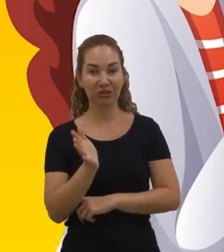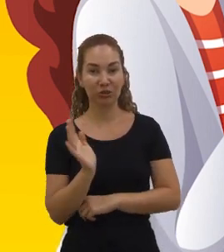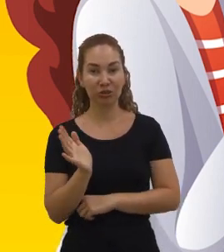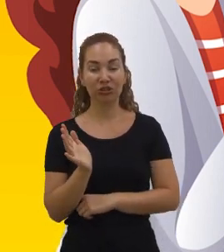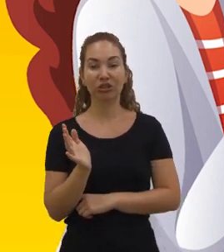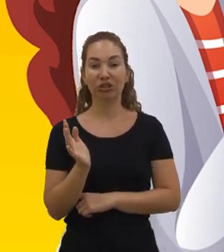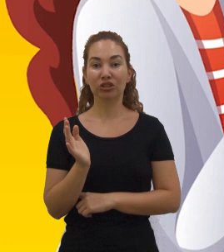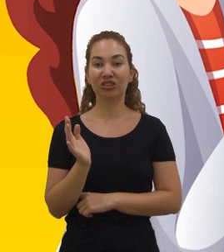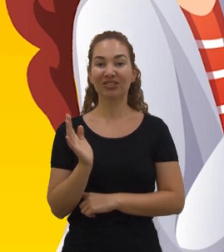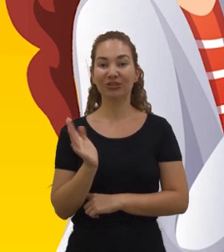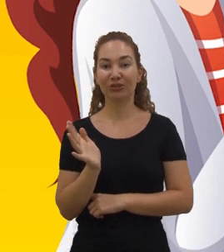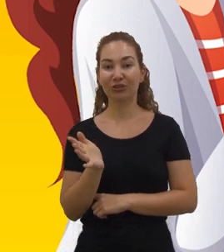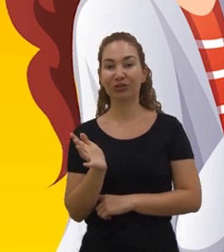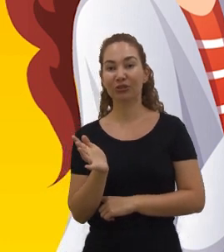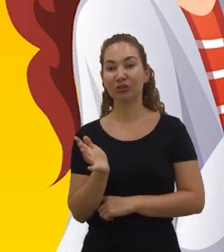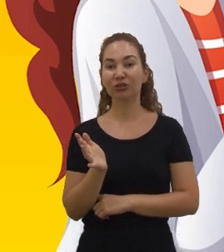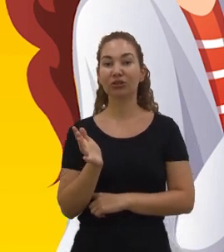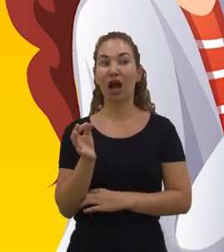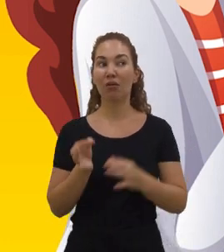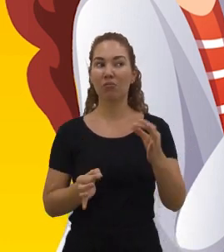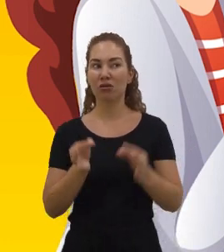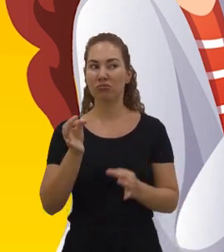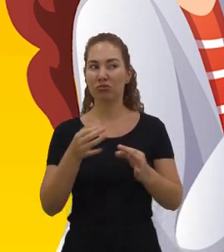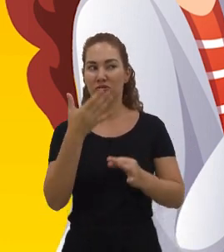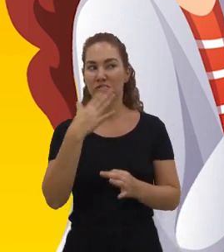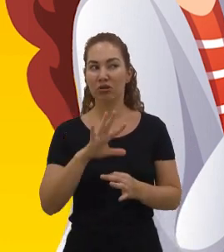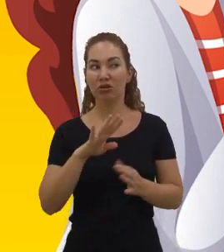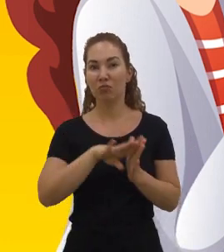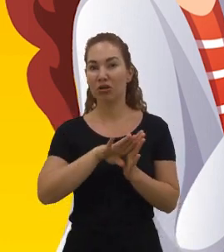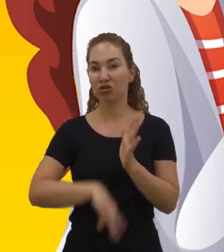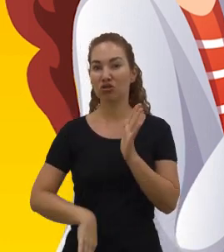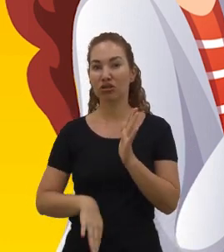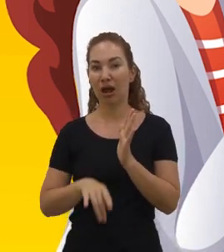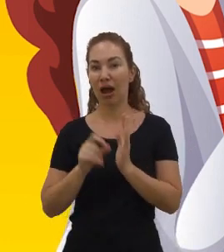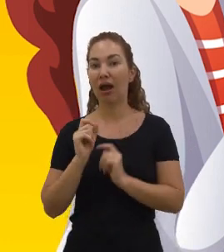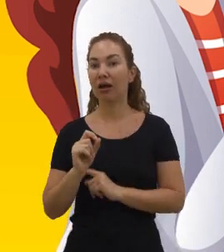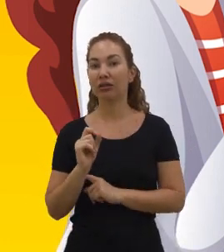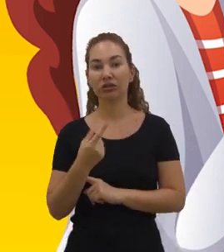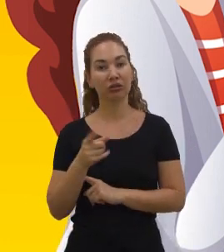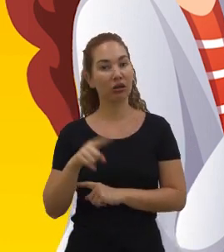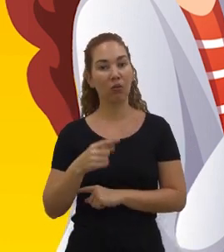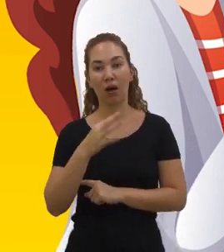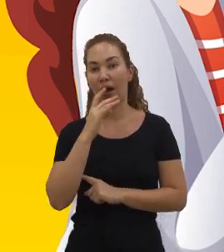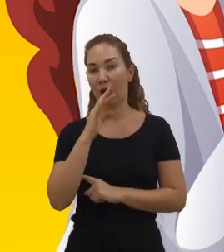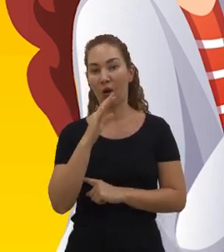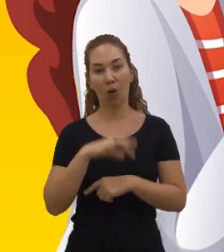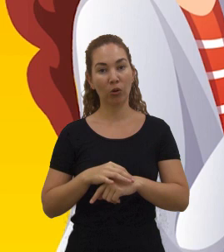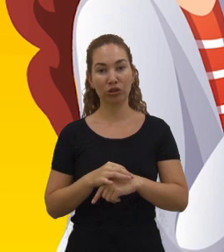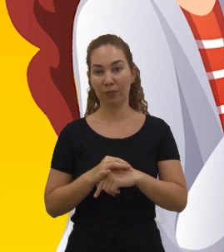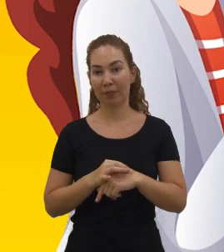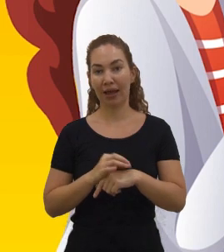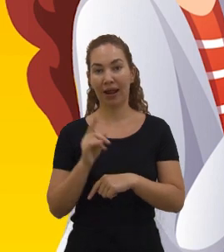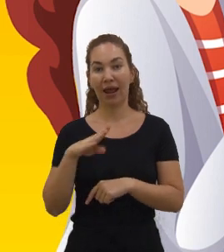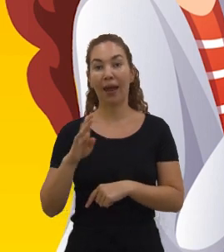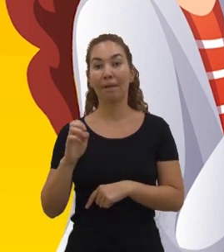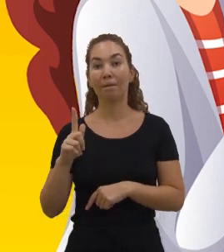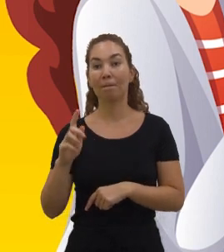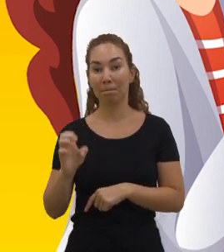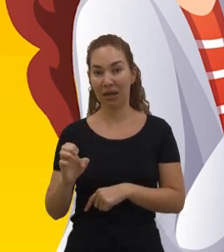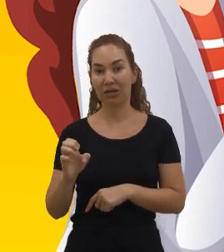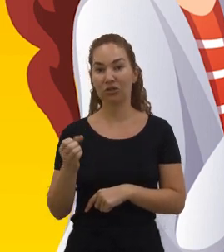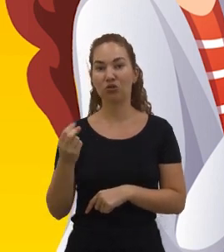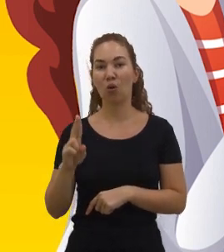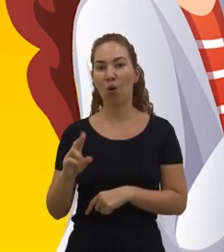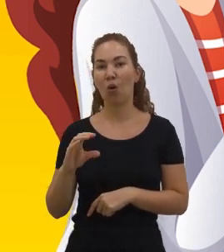tô falando aqui. Mas isso foi pra justiça, se eu não me engano, pra eles tirarem isso, que não é cor de pele, é bege, se eu não me engano,